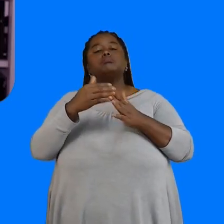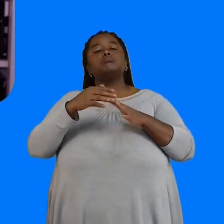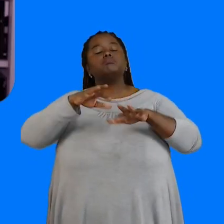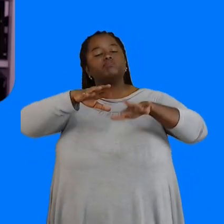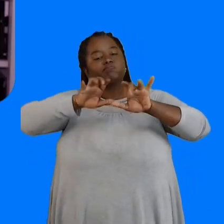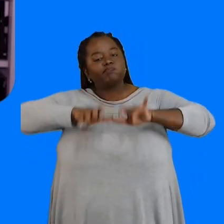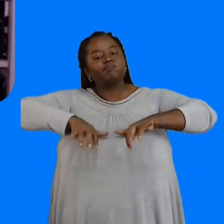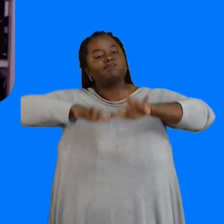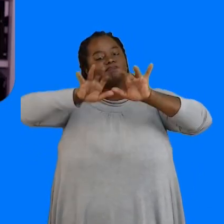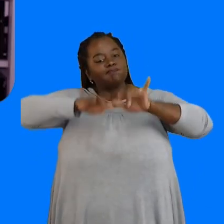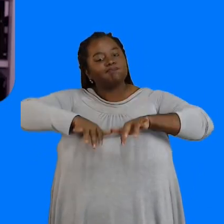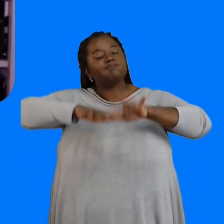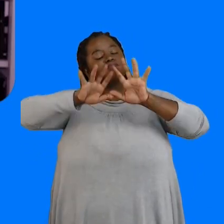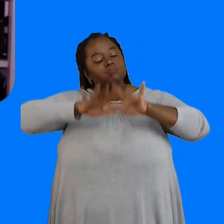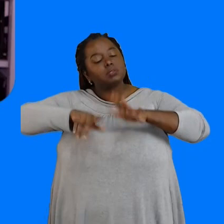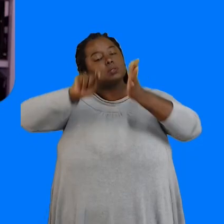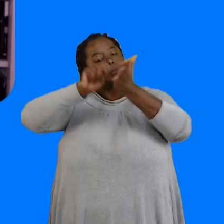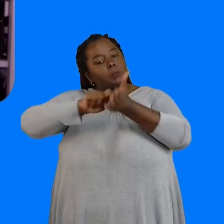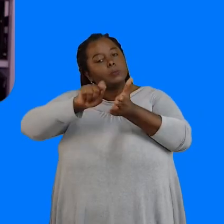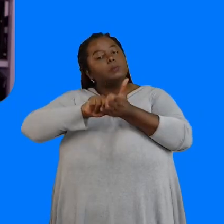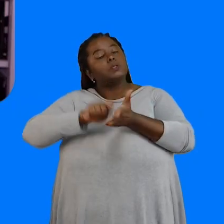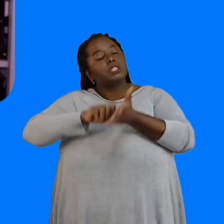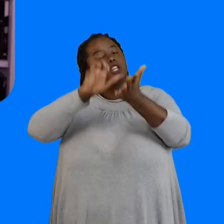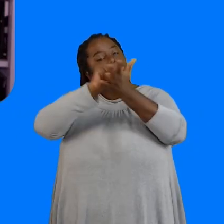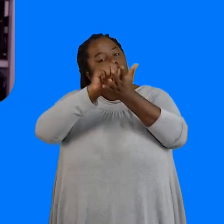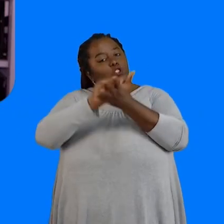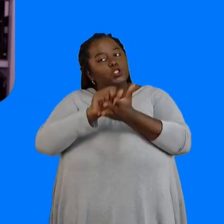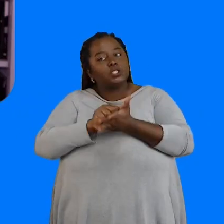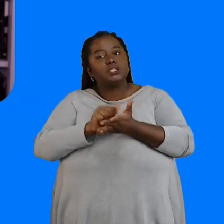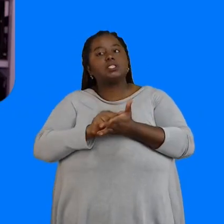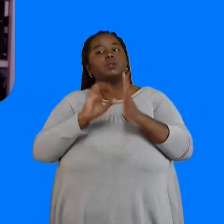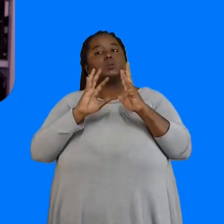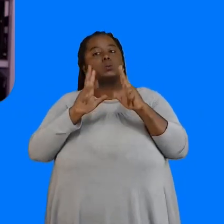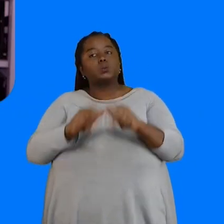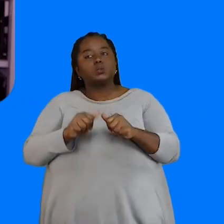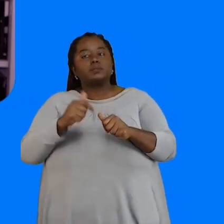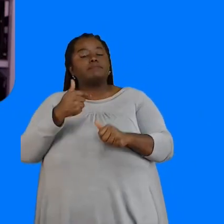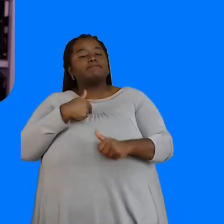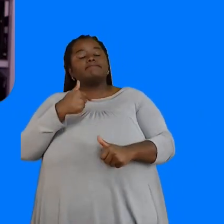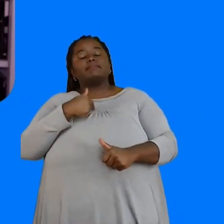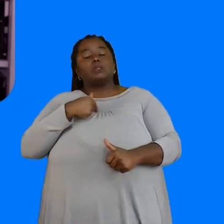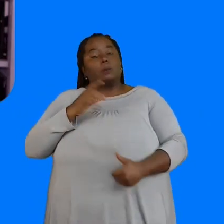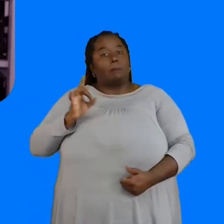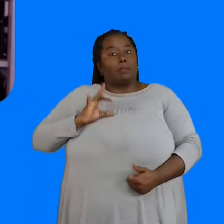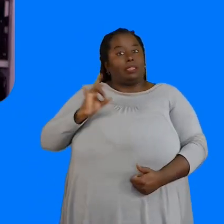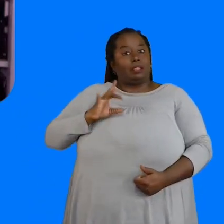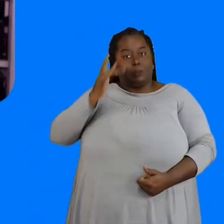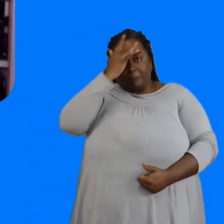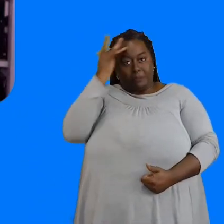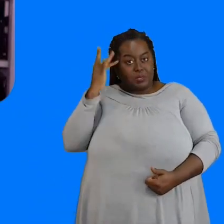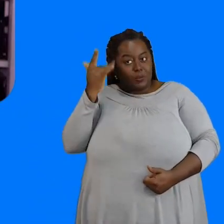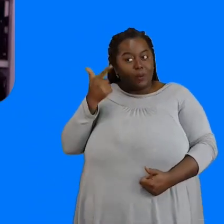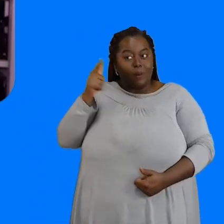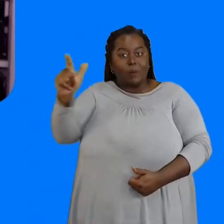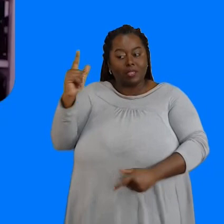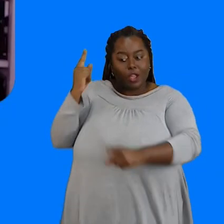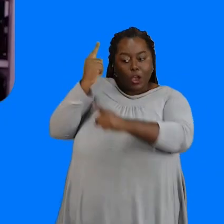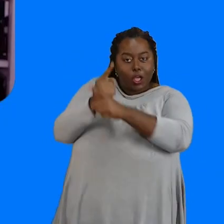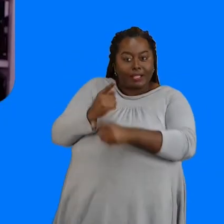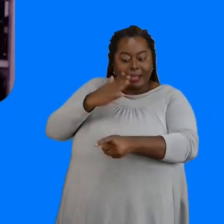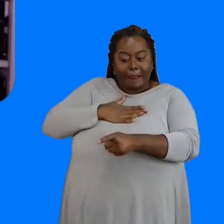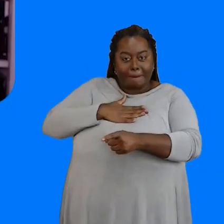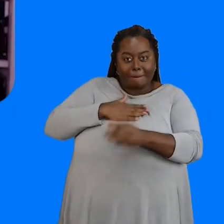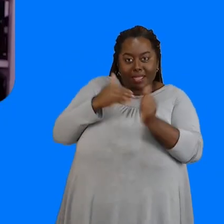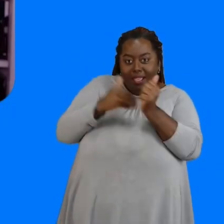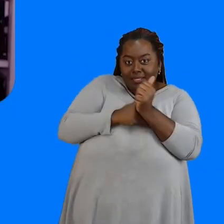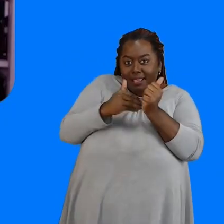eu tinha diários para tudo e ficava cheio de medo que alguém encontrasse o meu diário, porque lá estavam os meus segredos. E